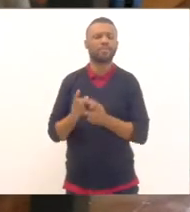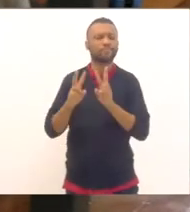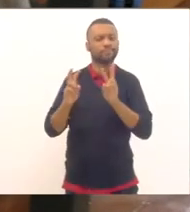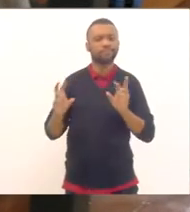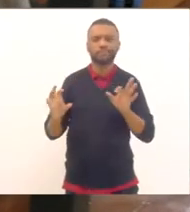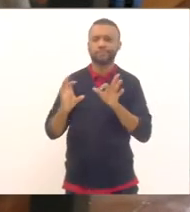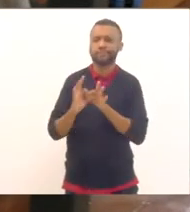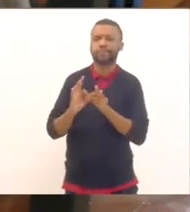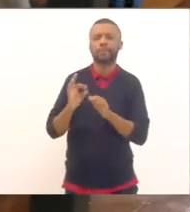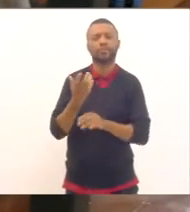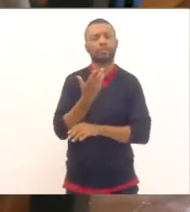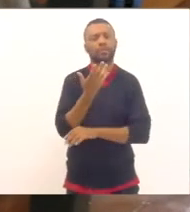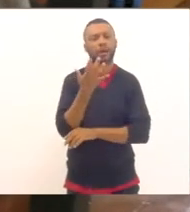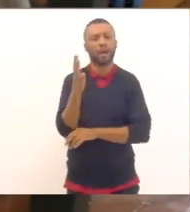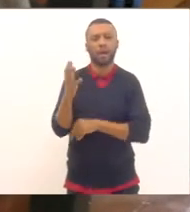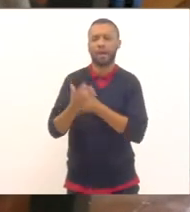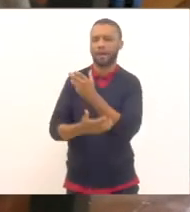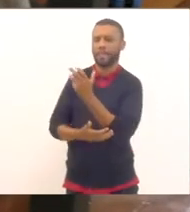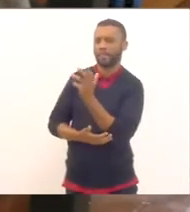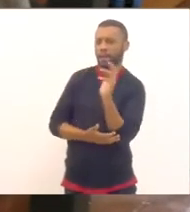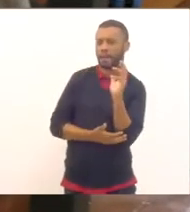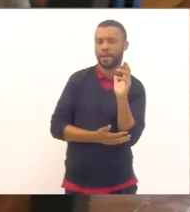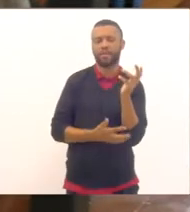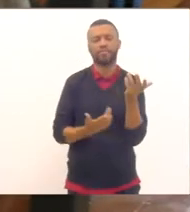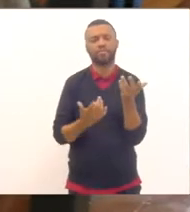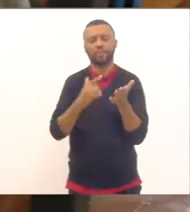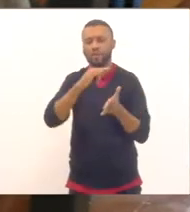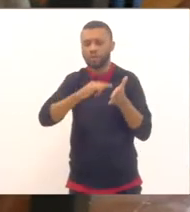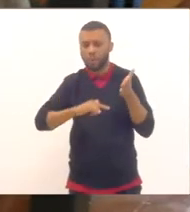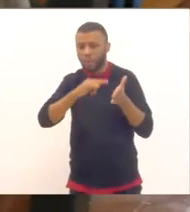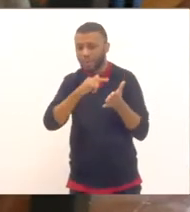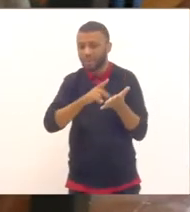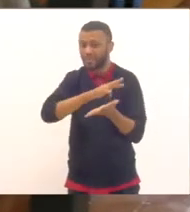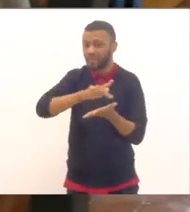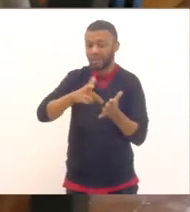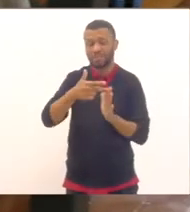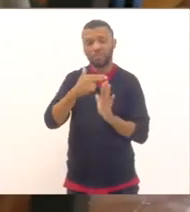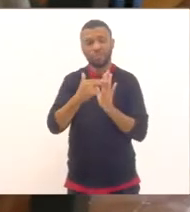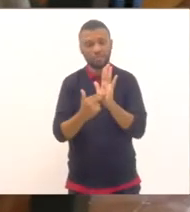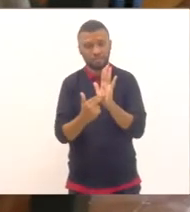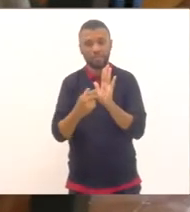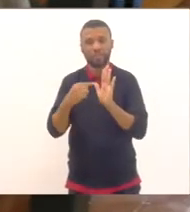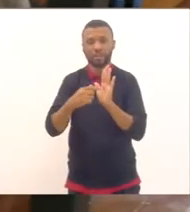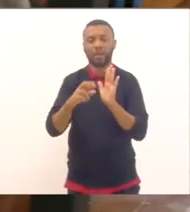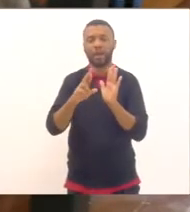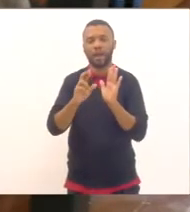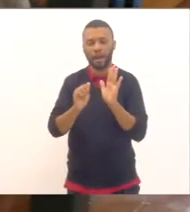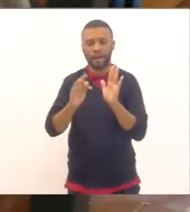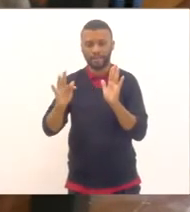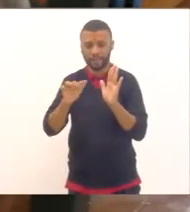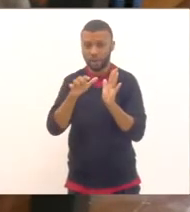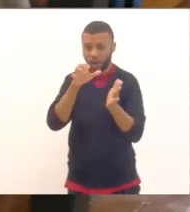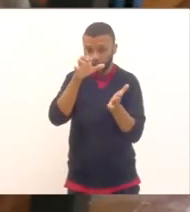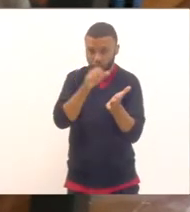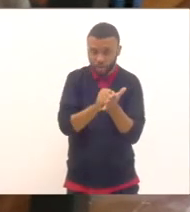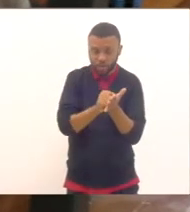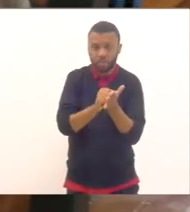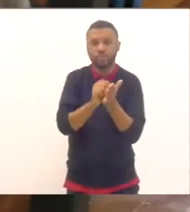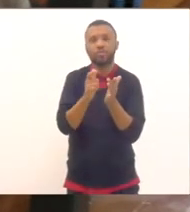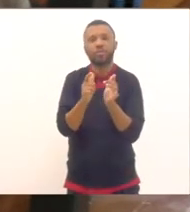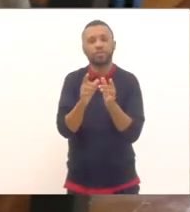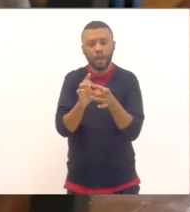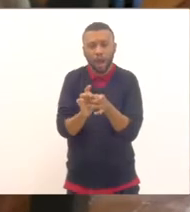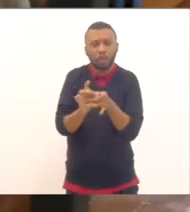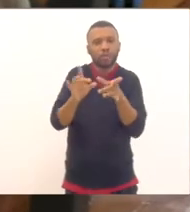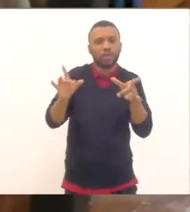questão de documentais todas essas série de documentação que consta que na resolução Ela será exigida de